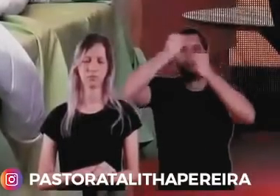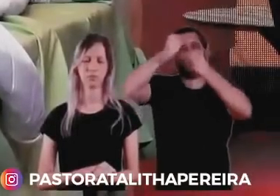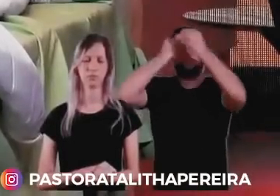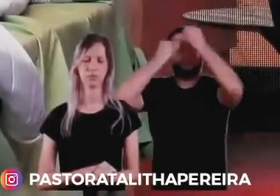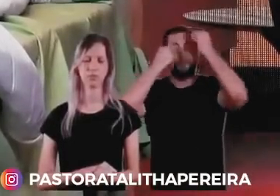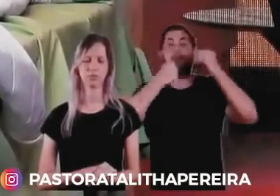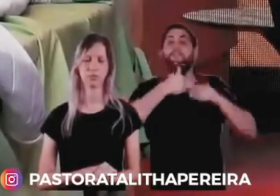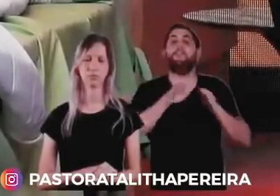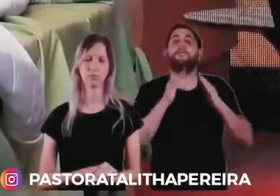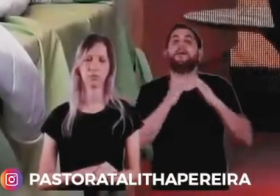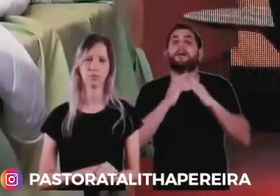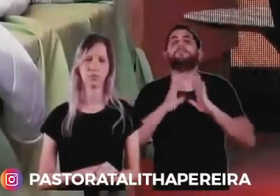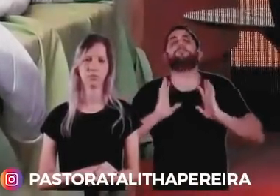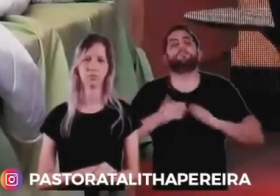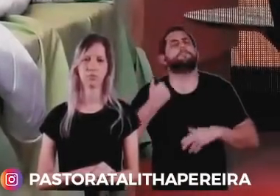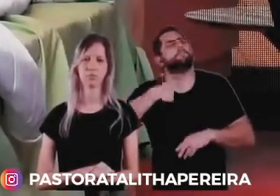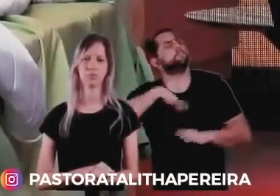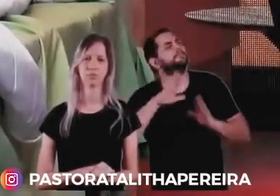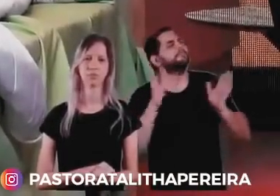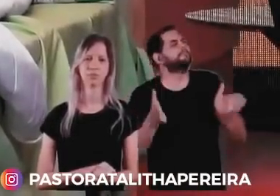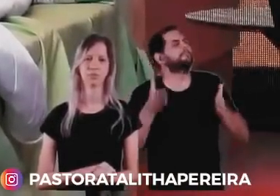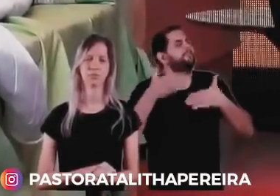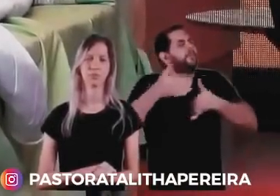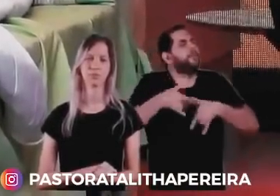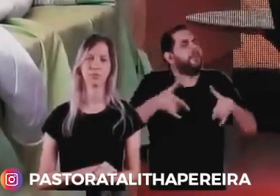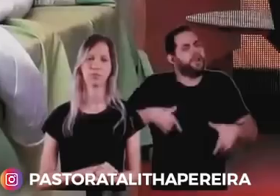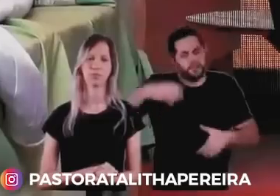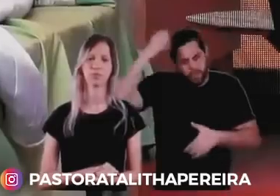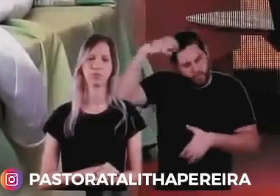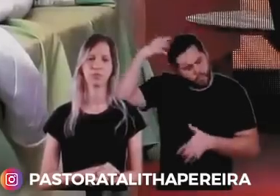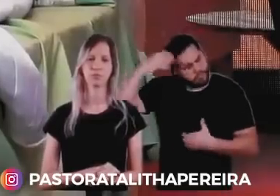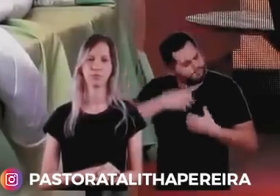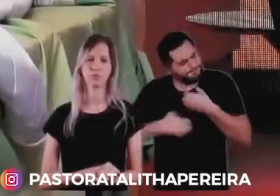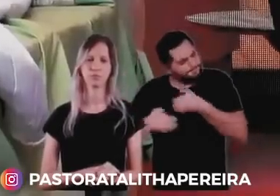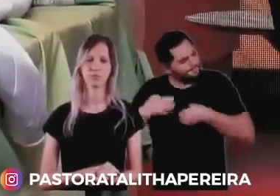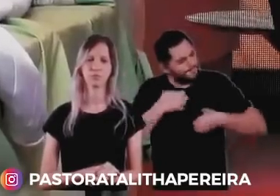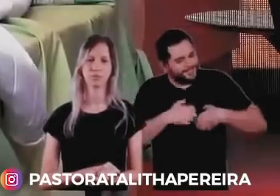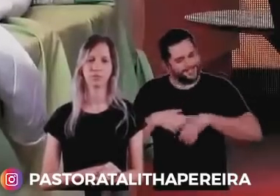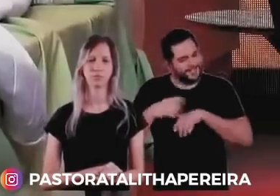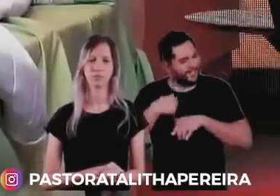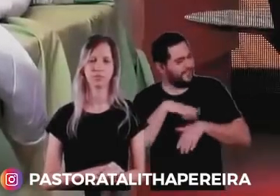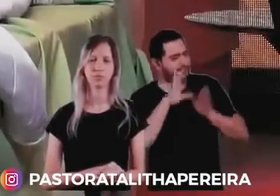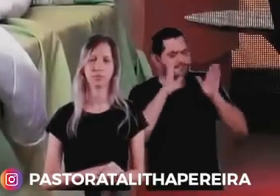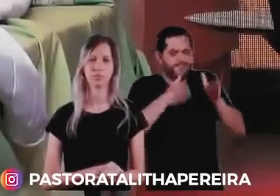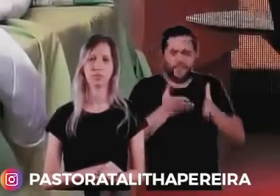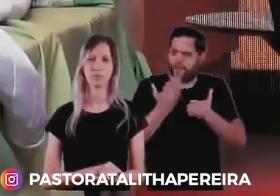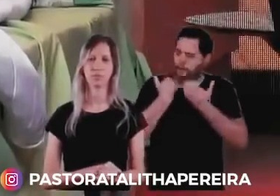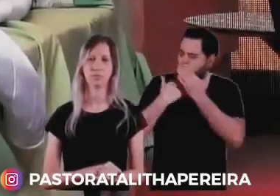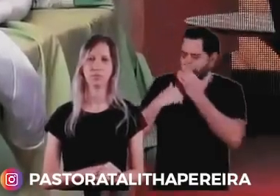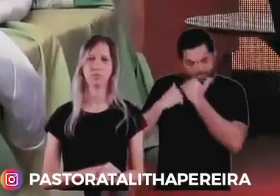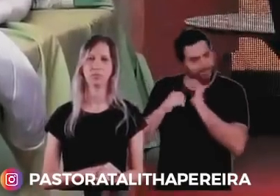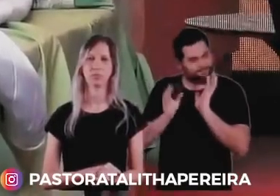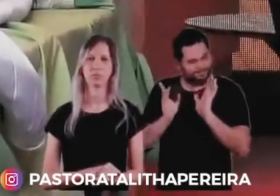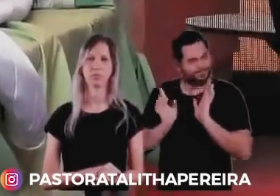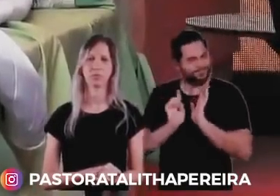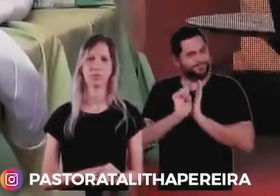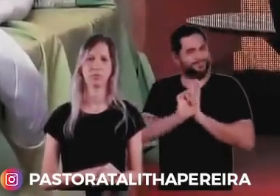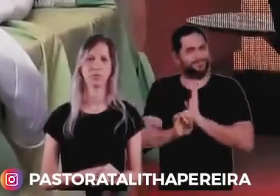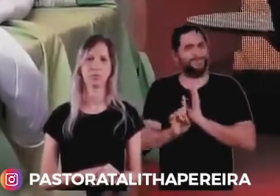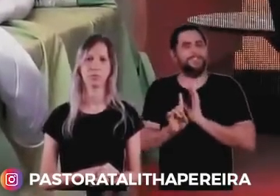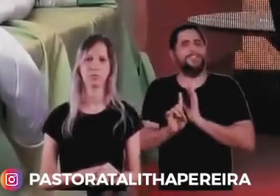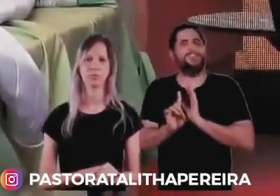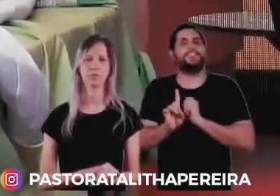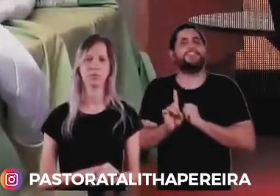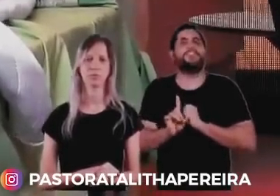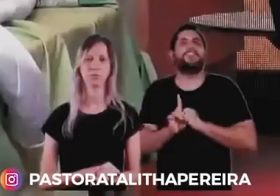para casa, aí entra no quarto, toma seu banho, vai para sua suíte, jantou, aí tu foi lá e teve um